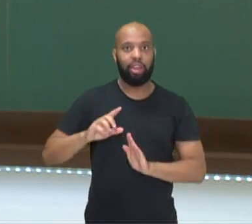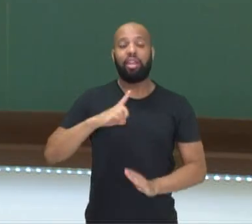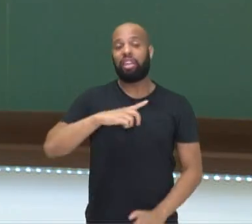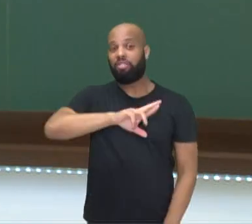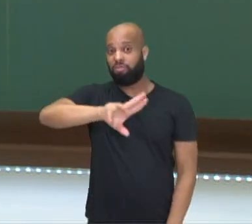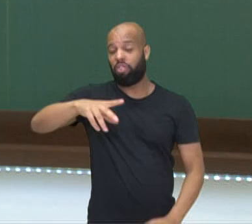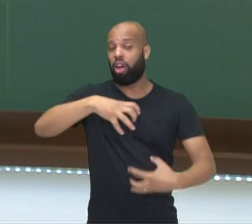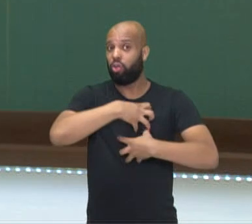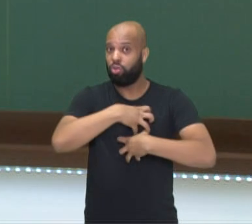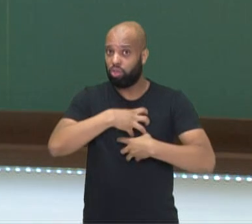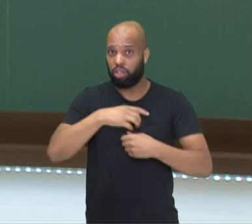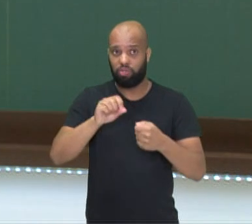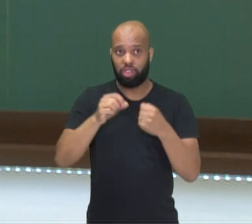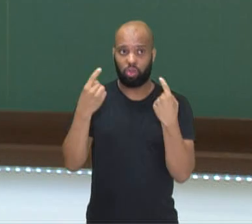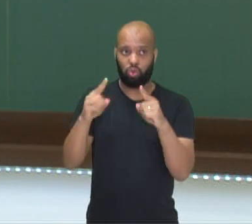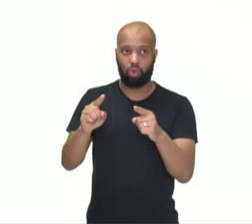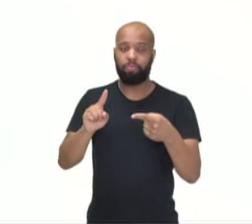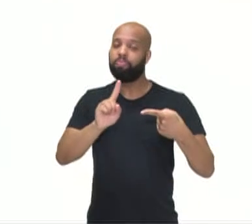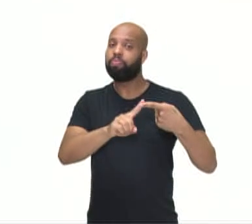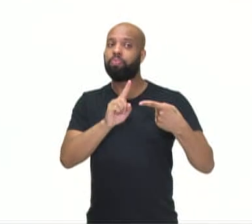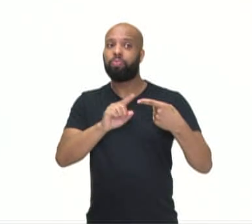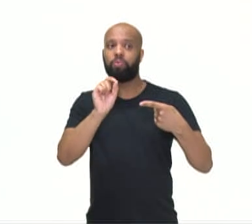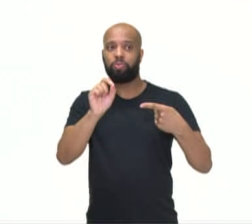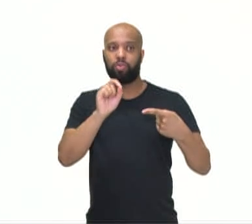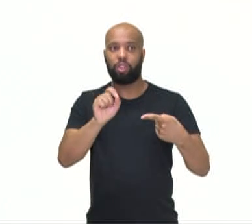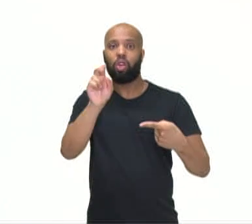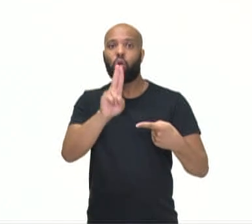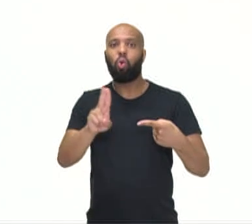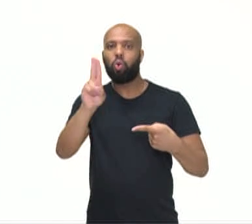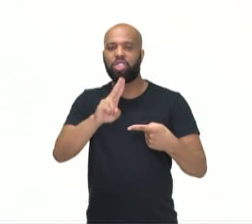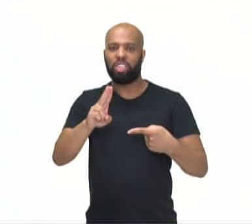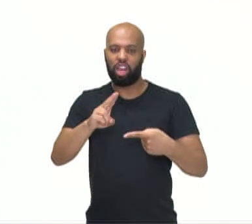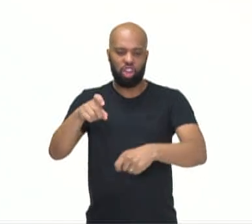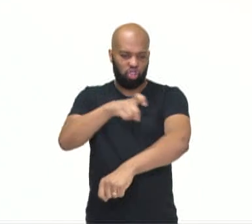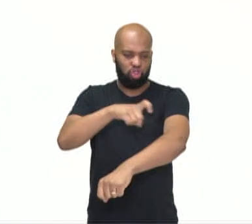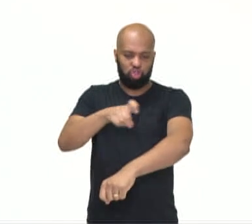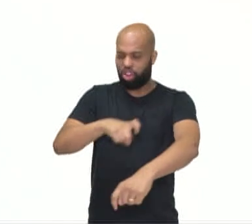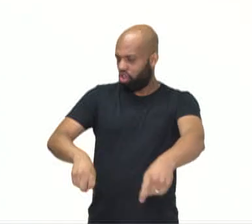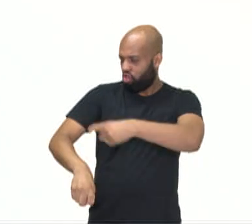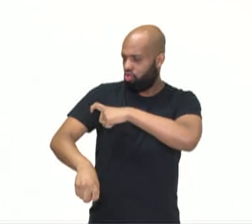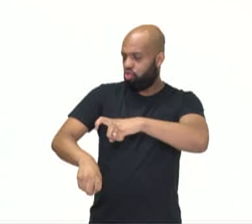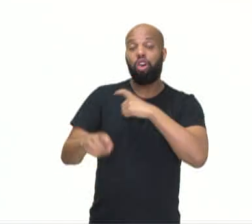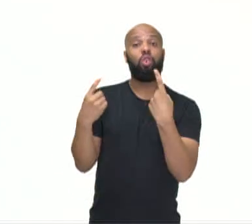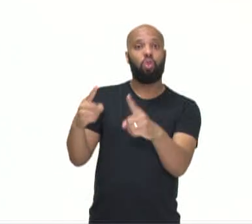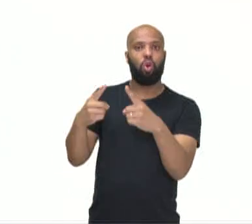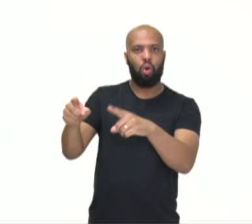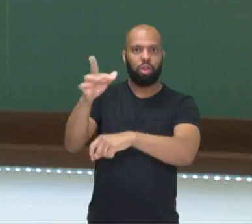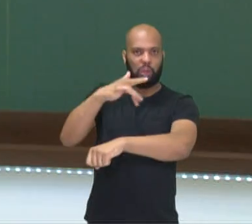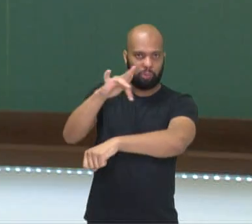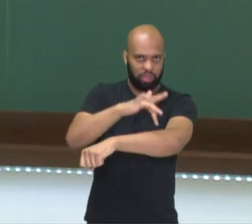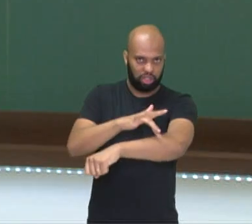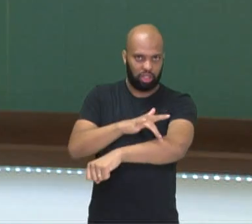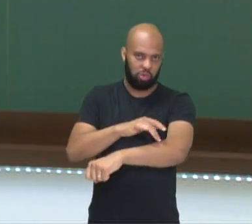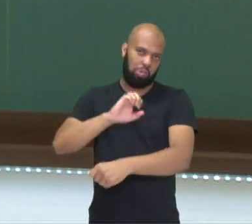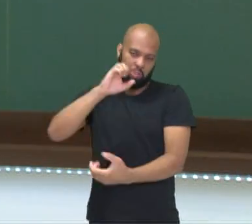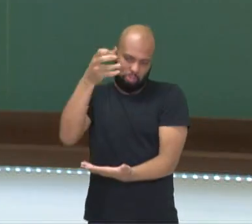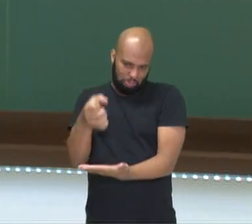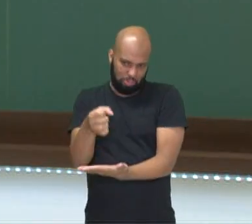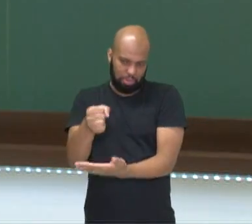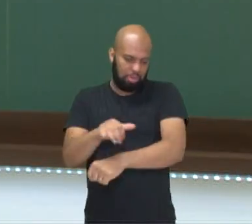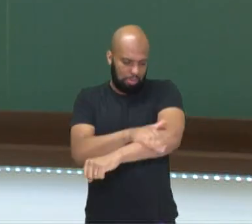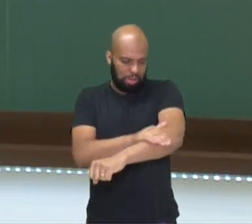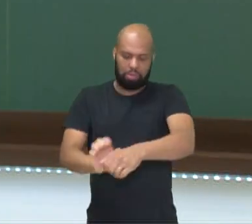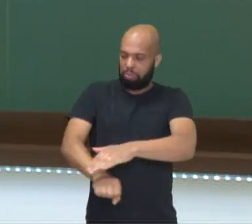várias maneiras para fazer o combate. O primeiro é o uso dos repelentes, né? Então, nós compramos e passamos no corpo e